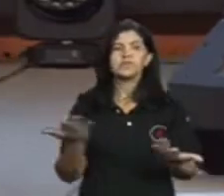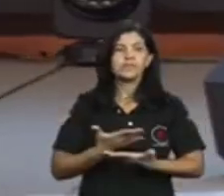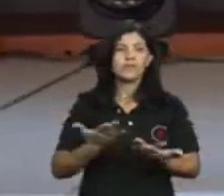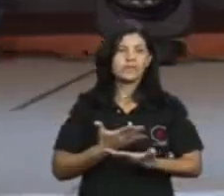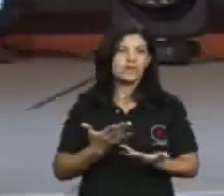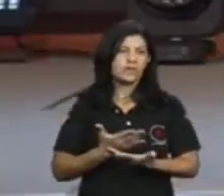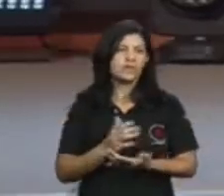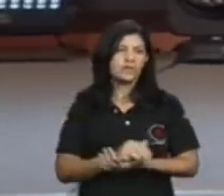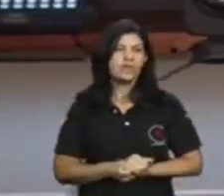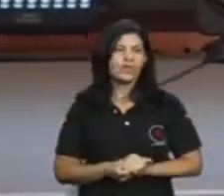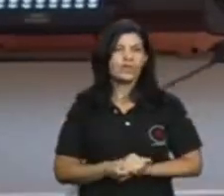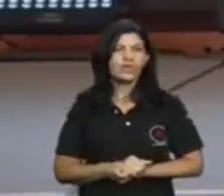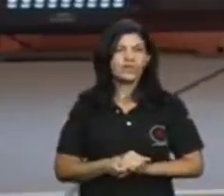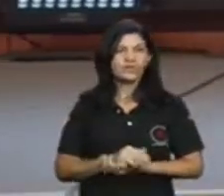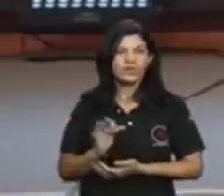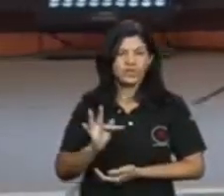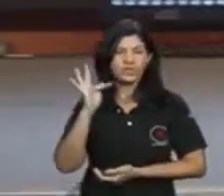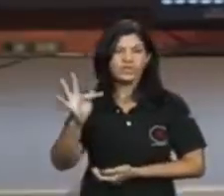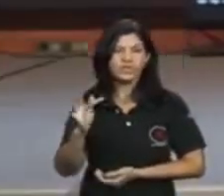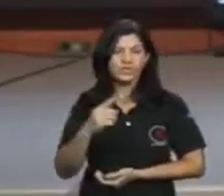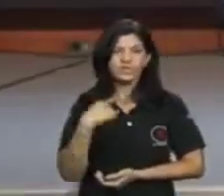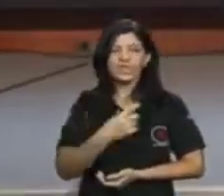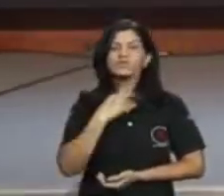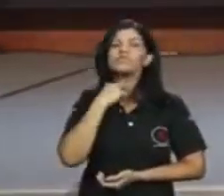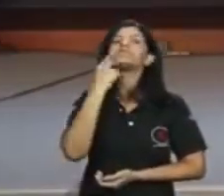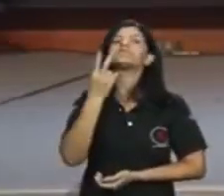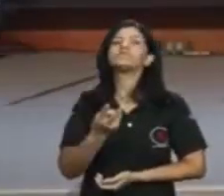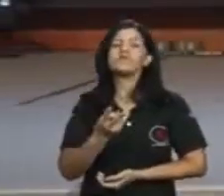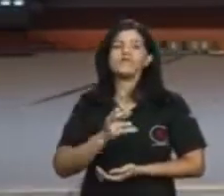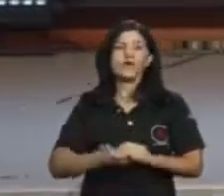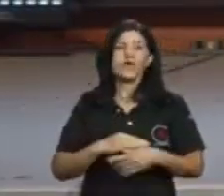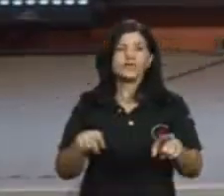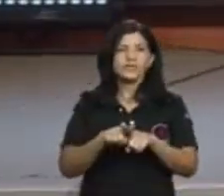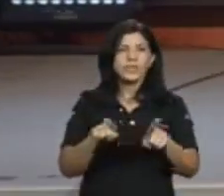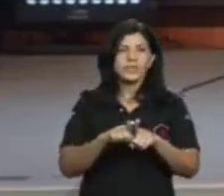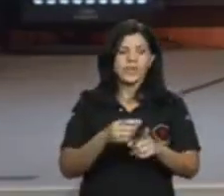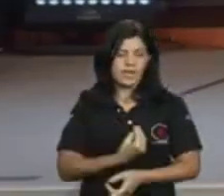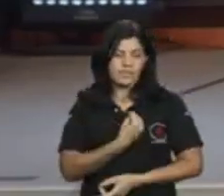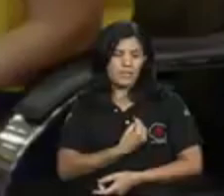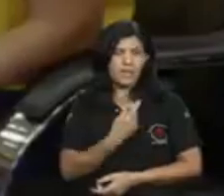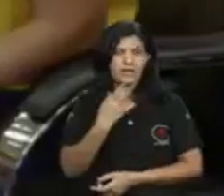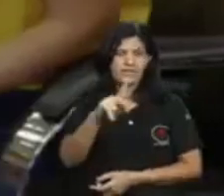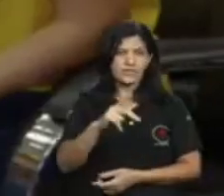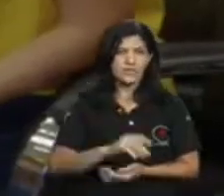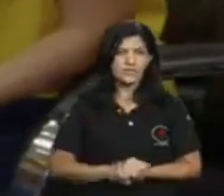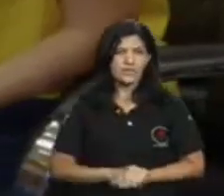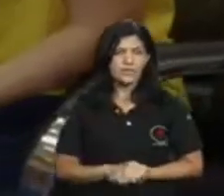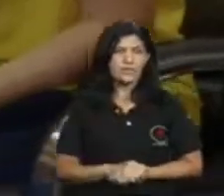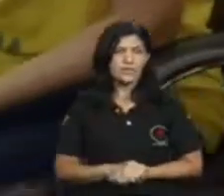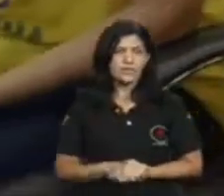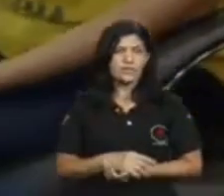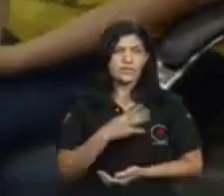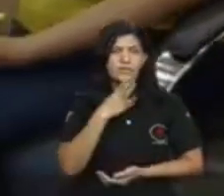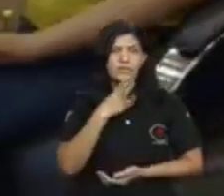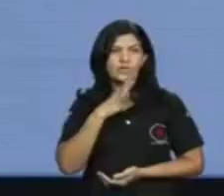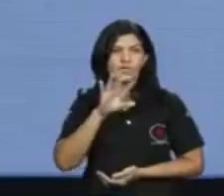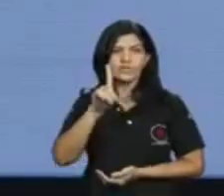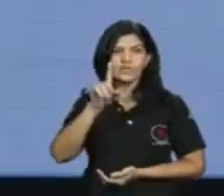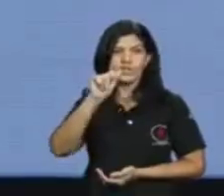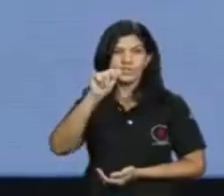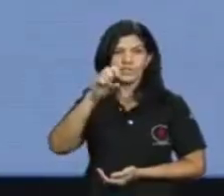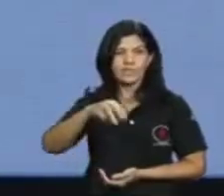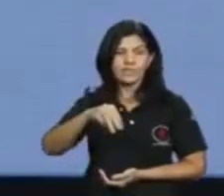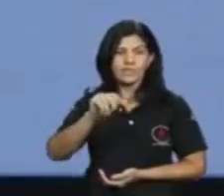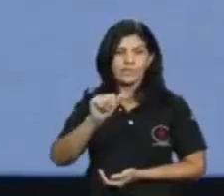senadora e ela vai ser a nossa voz no Senado. E foi pela sua vida que eu conheci a Damaris quando a senhora mostrou um vídeo de uma denúncia que